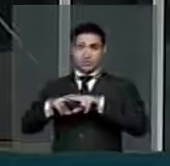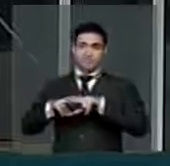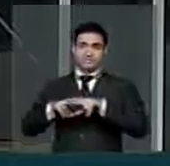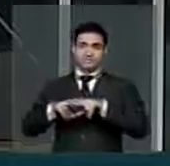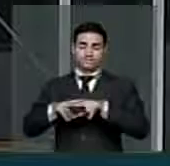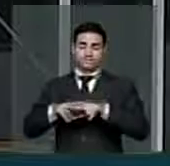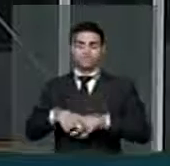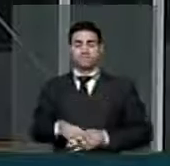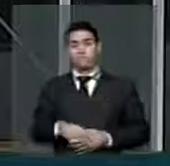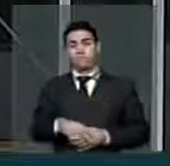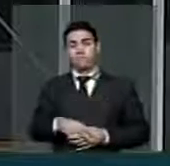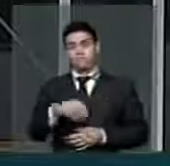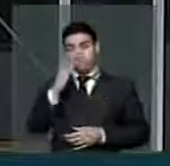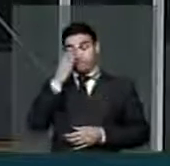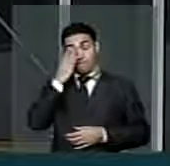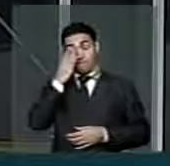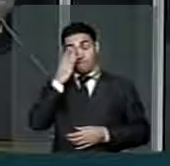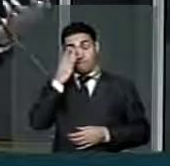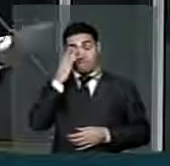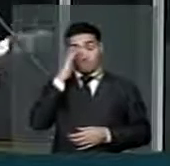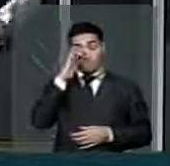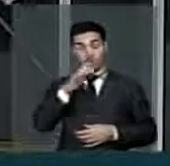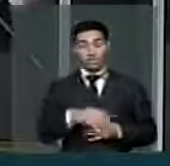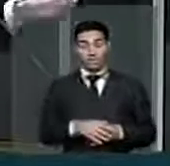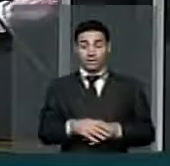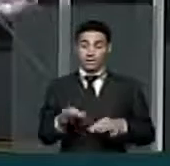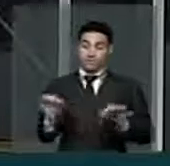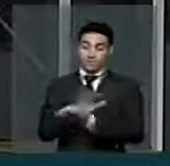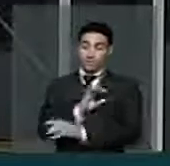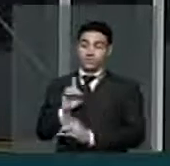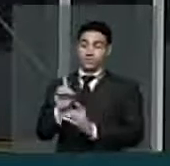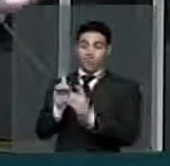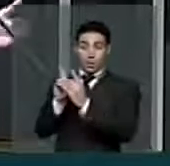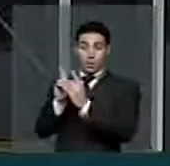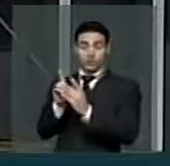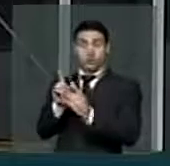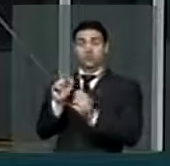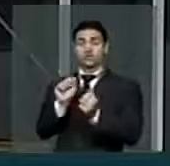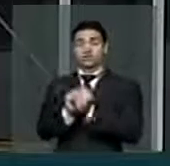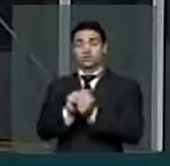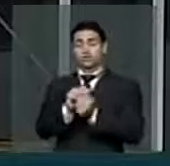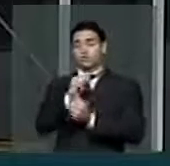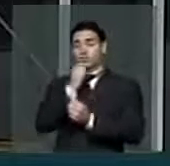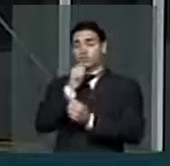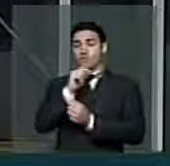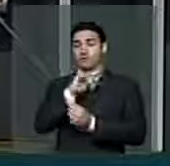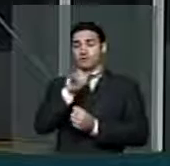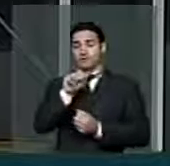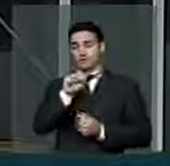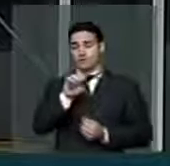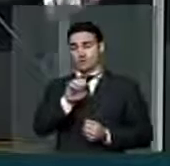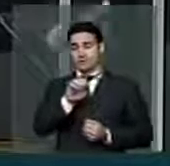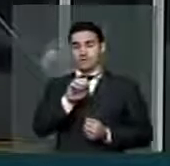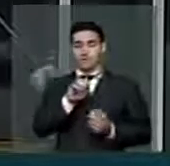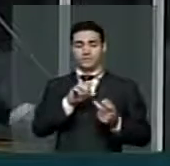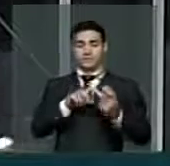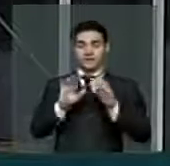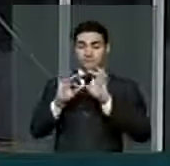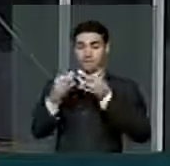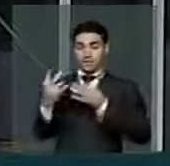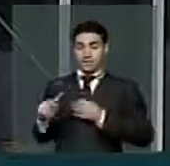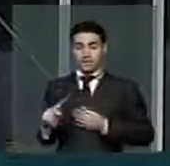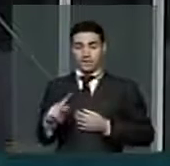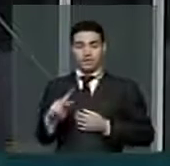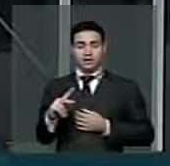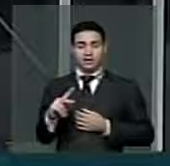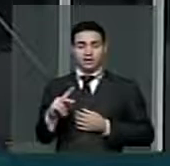deste encontro, onde fui recebido por ela, pelo José Valdir, pela sua família,